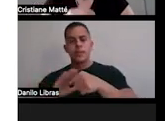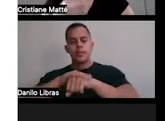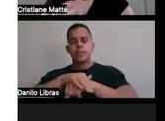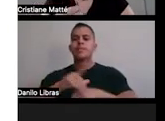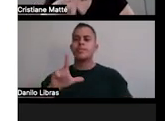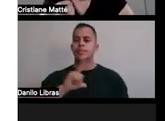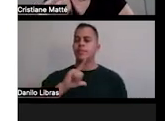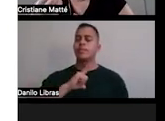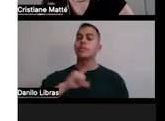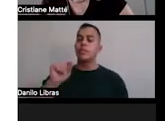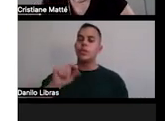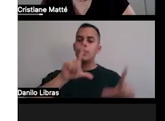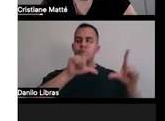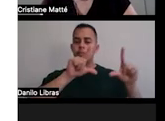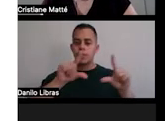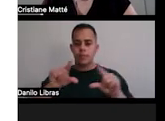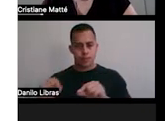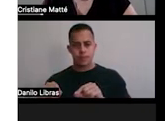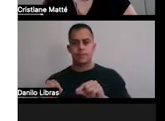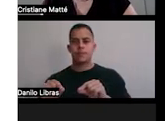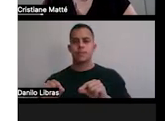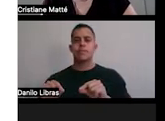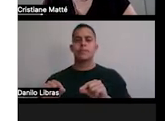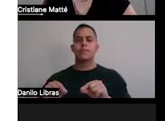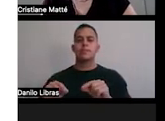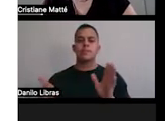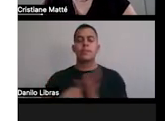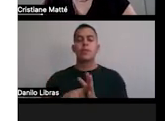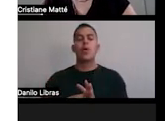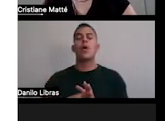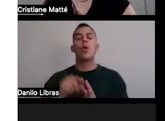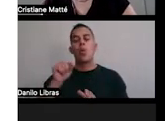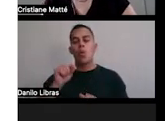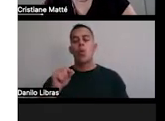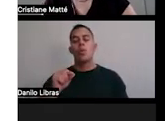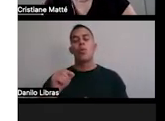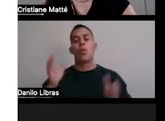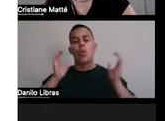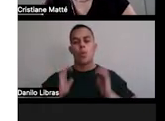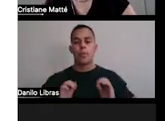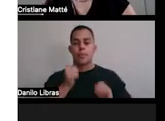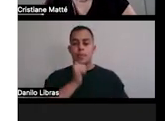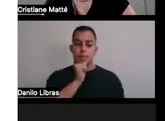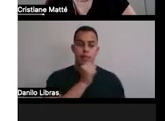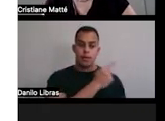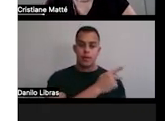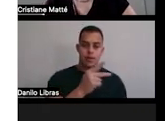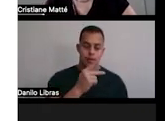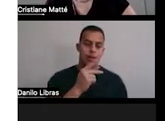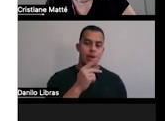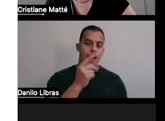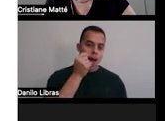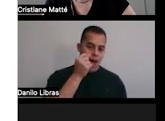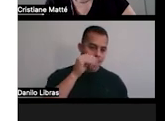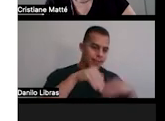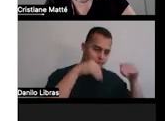uma diminuição de um score comportamental materno nas ratas nadadoras